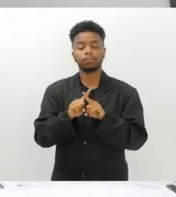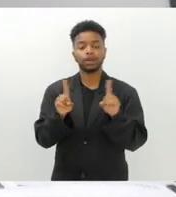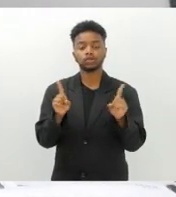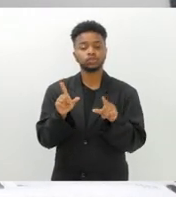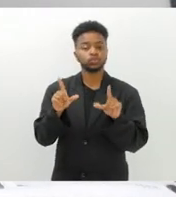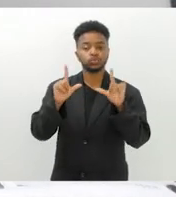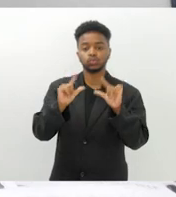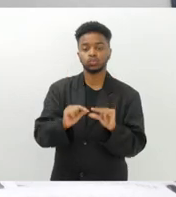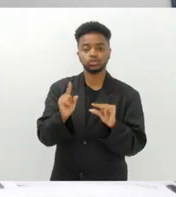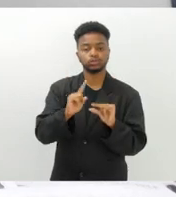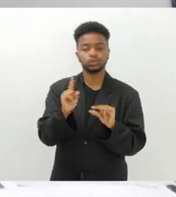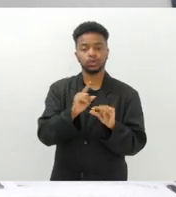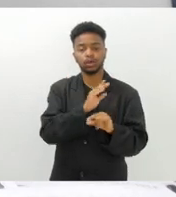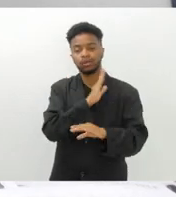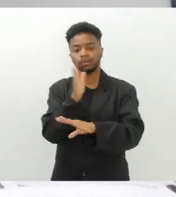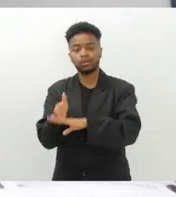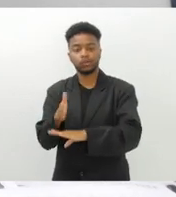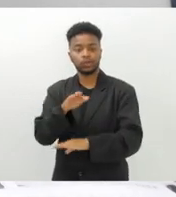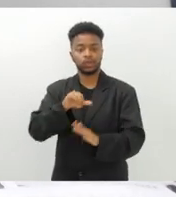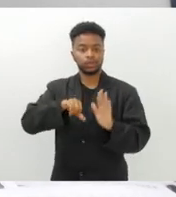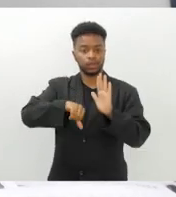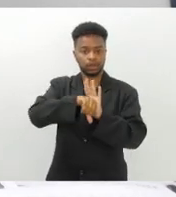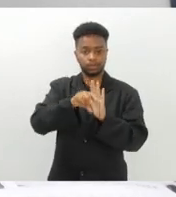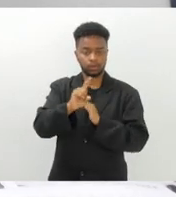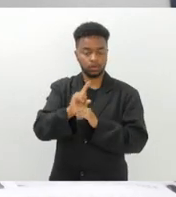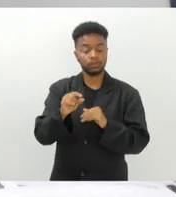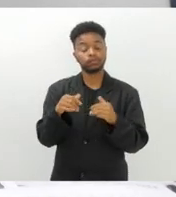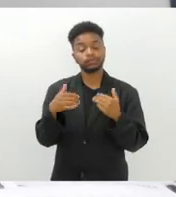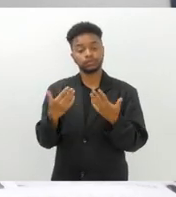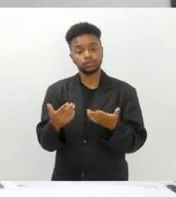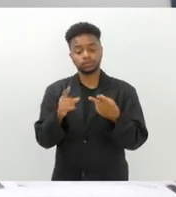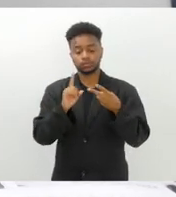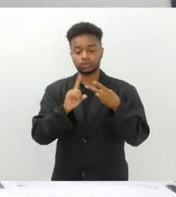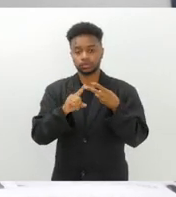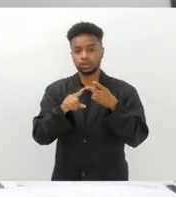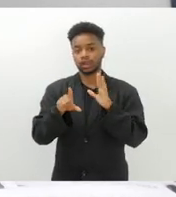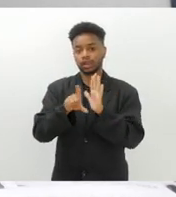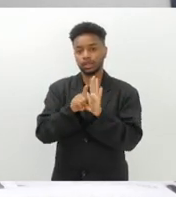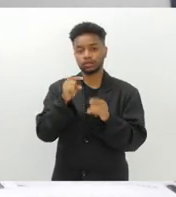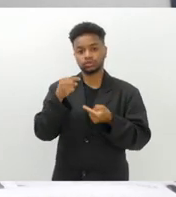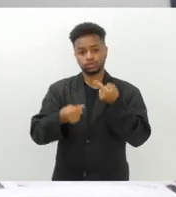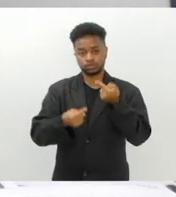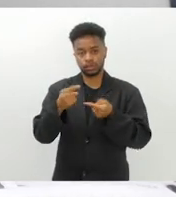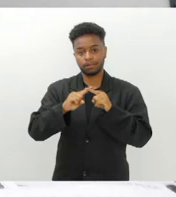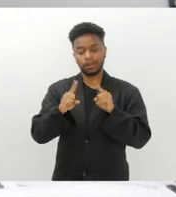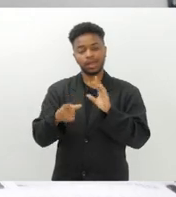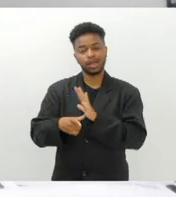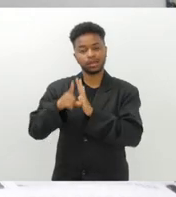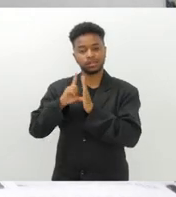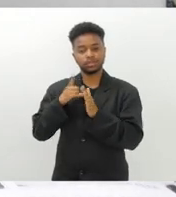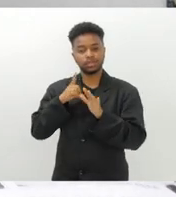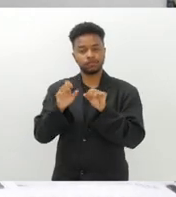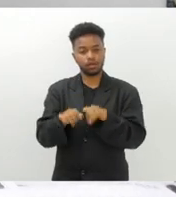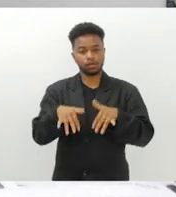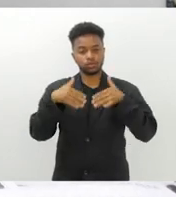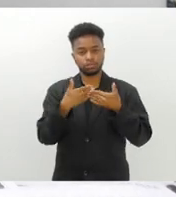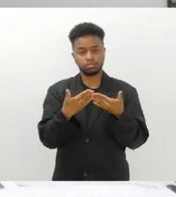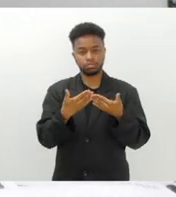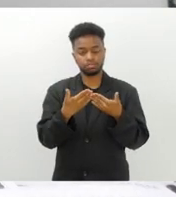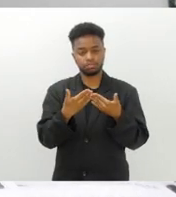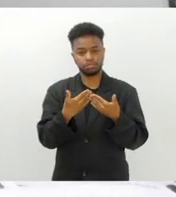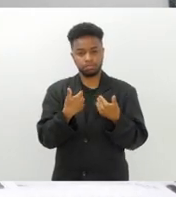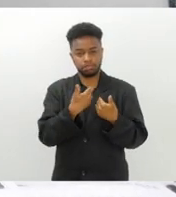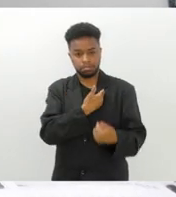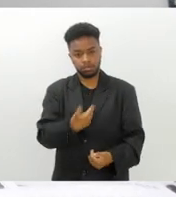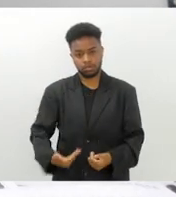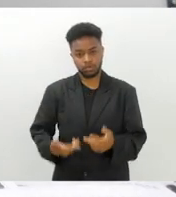é necessário. E a outra lei também discutida, e depois virou lei, mas antes foi uma audiência pública, exatamente como essa, nesse